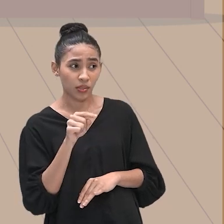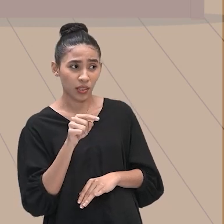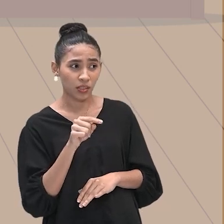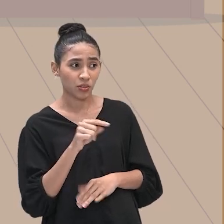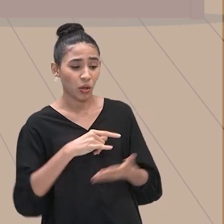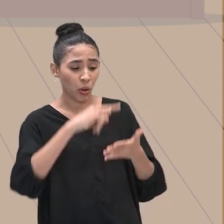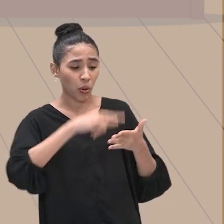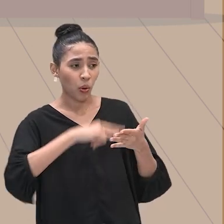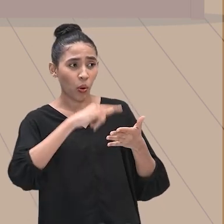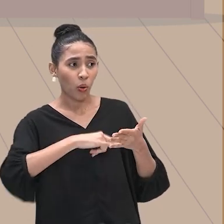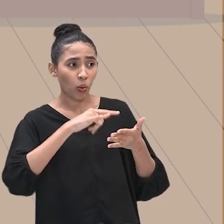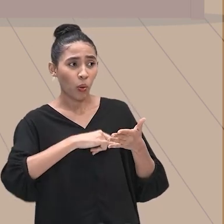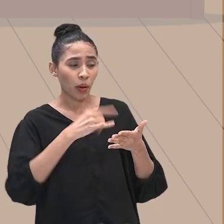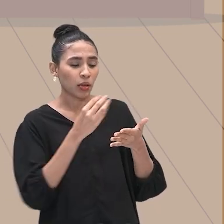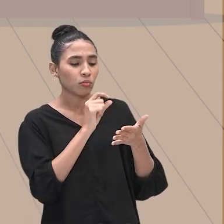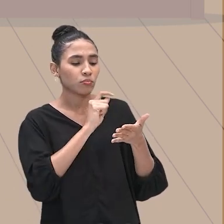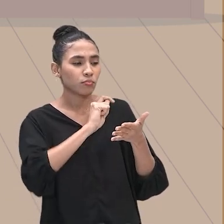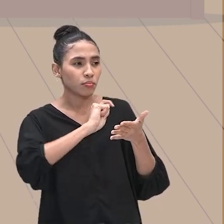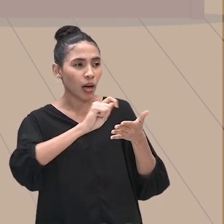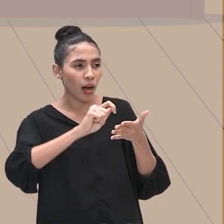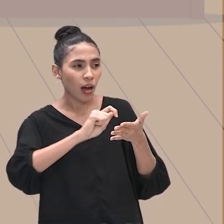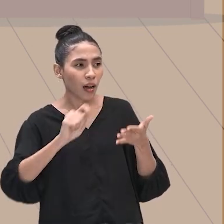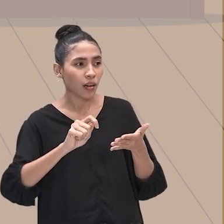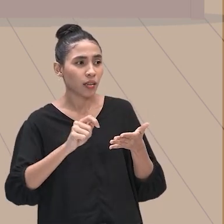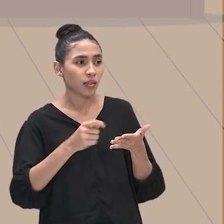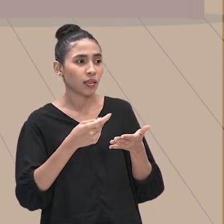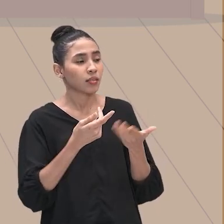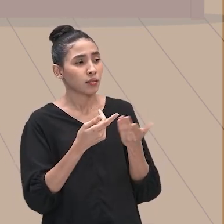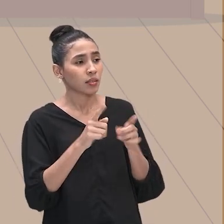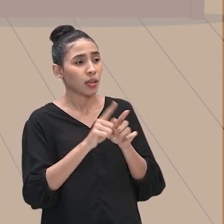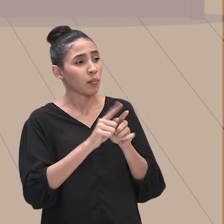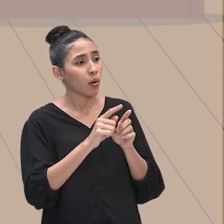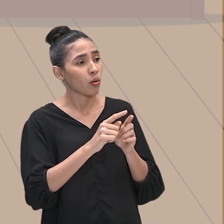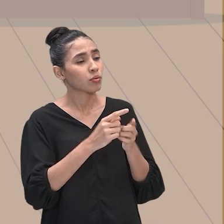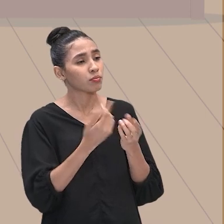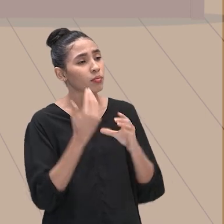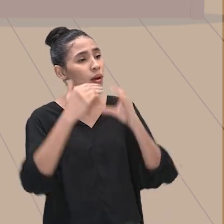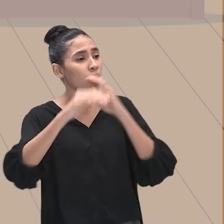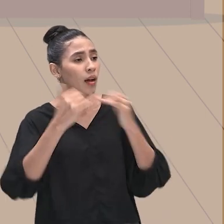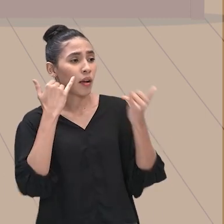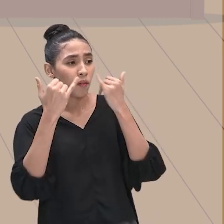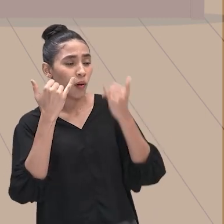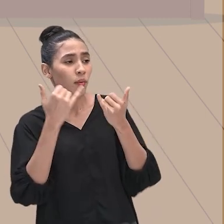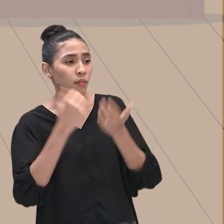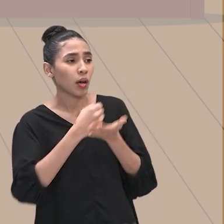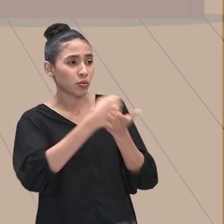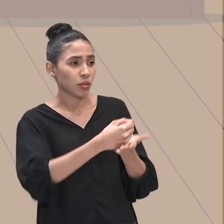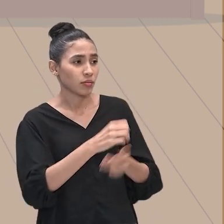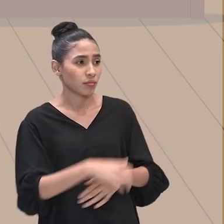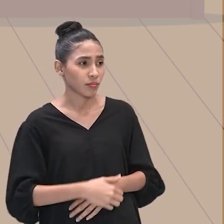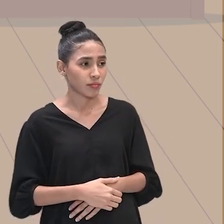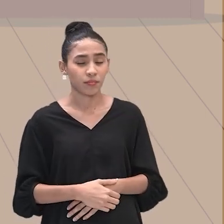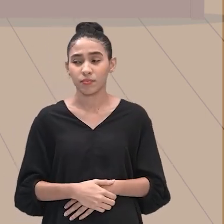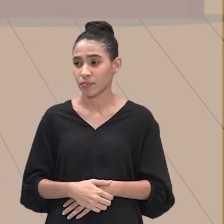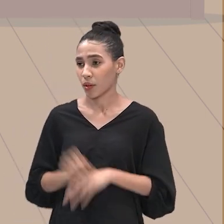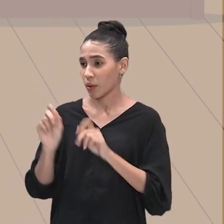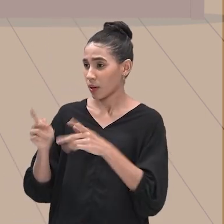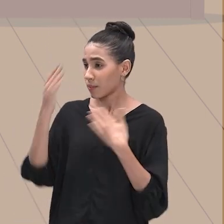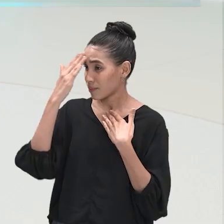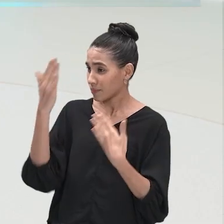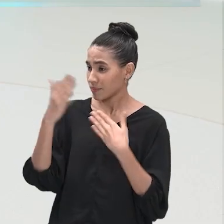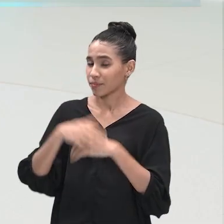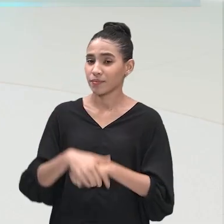formalizem por escrito e procurem o Grêmio Estudantil para auxiliá-los. Ok, Tá bom,